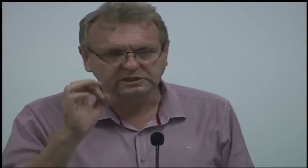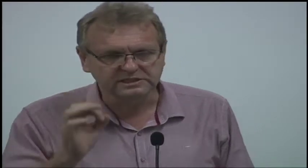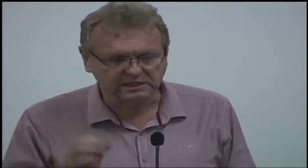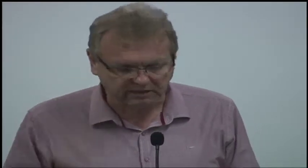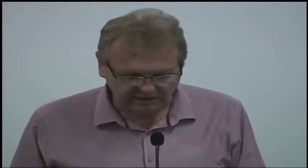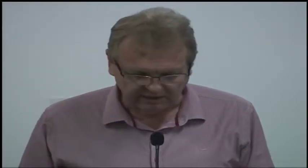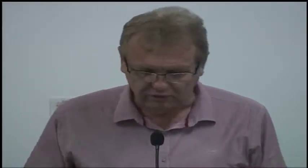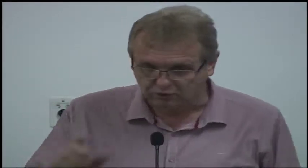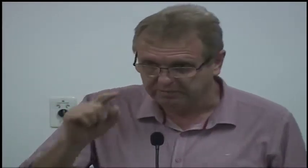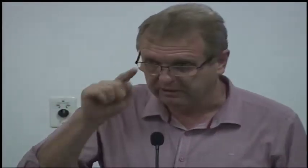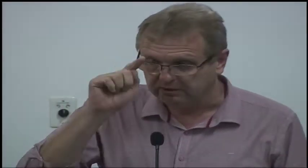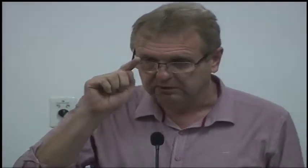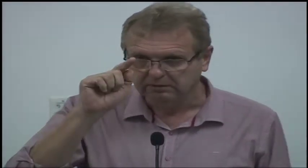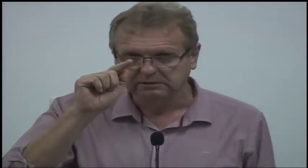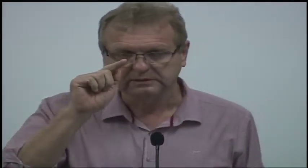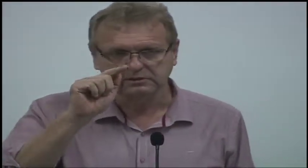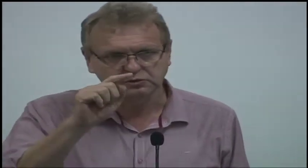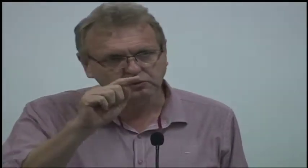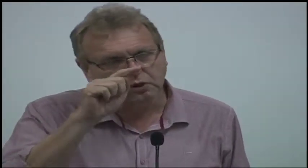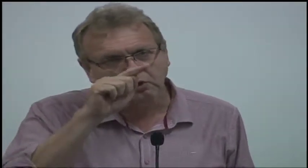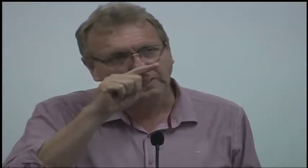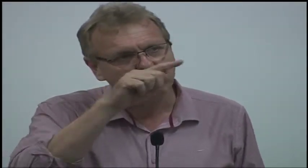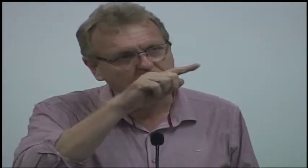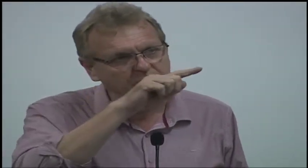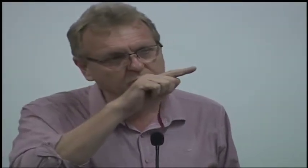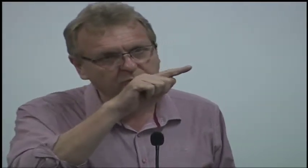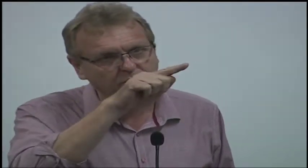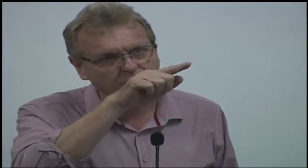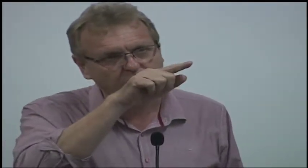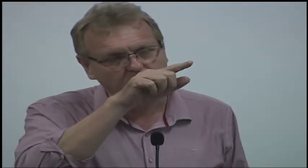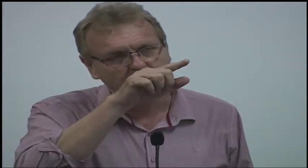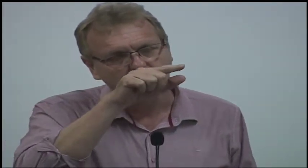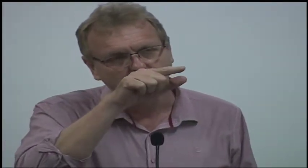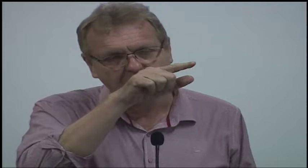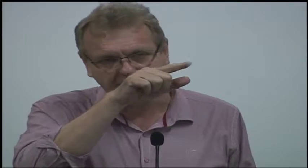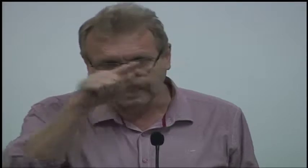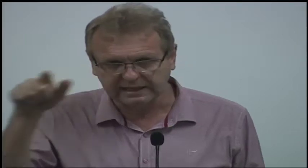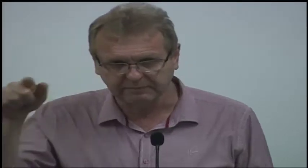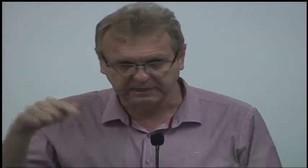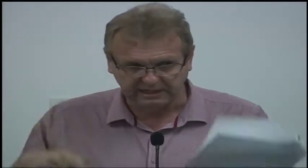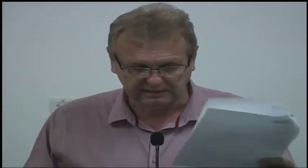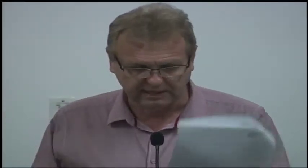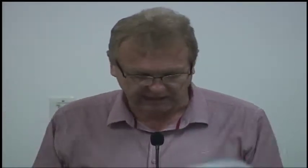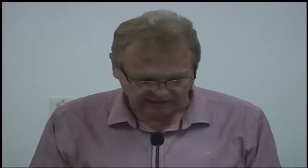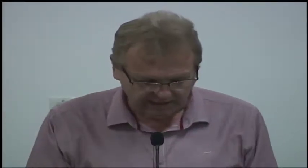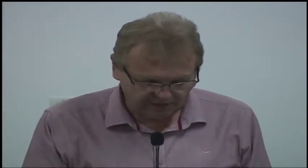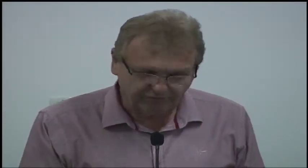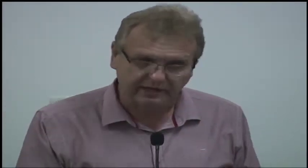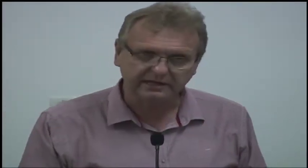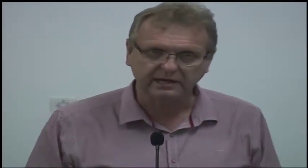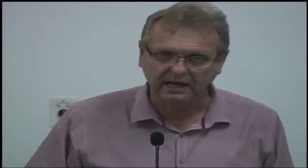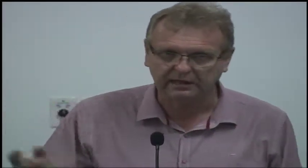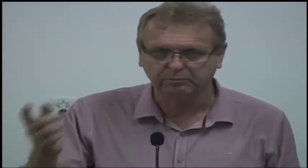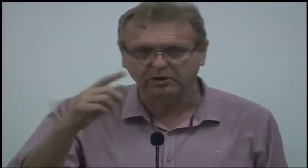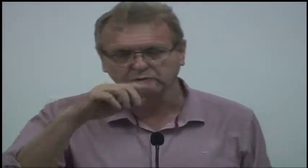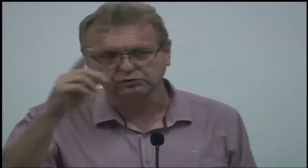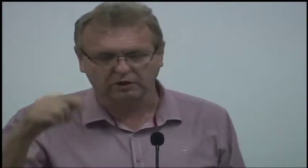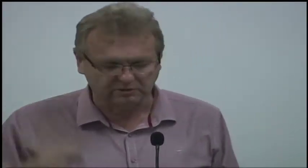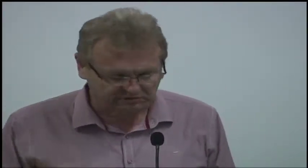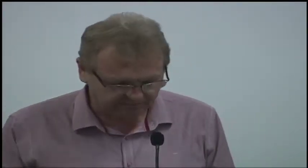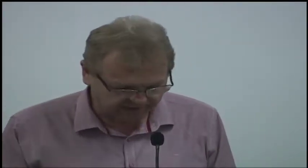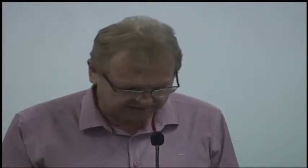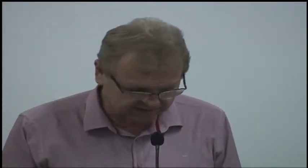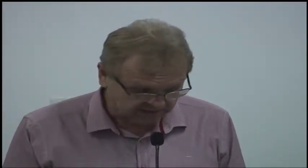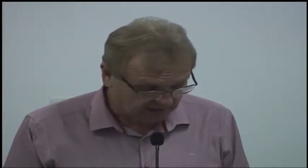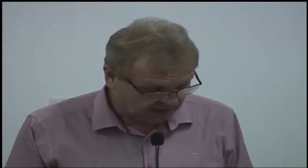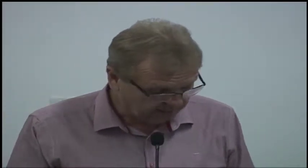Quando eu disse aqui sobre censura, ou colocar pelo menos uma idade para entrar lá, eu fui criticado por alguns